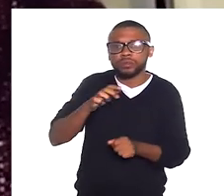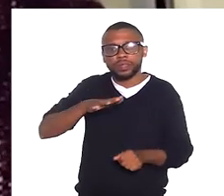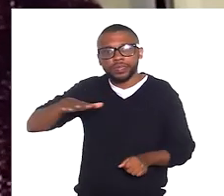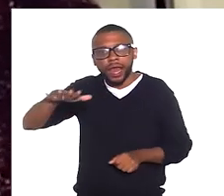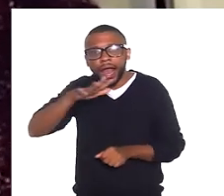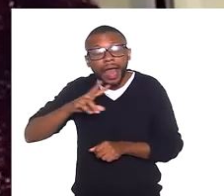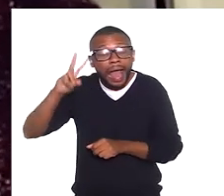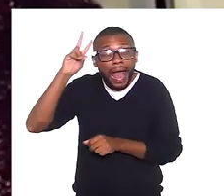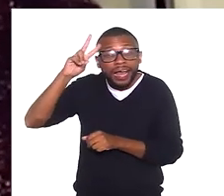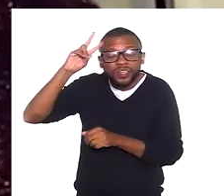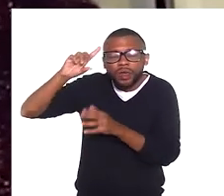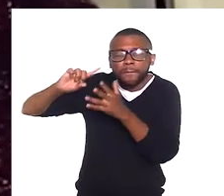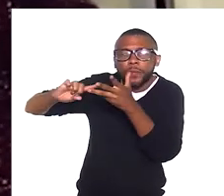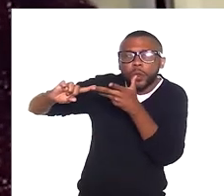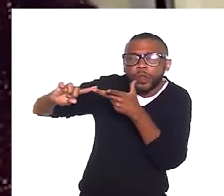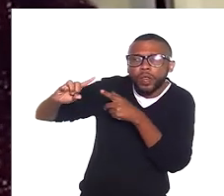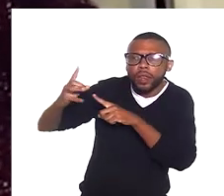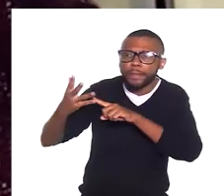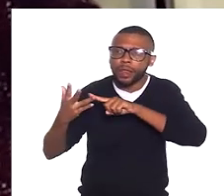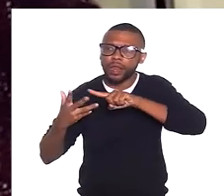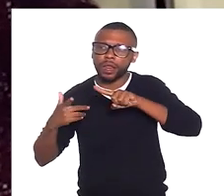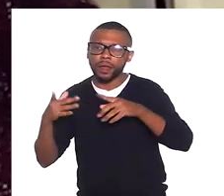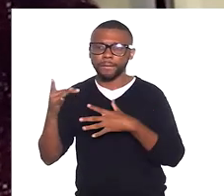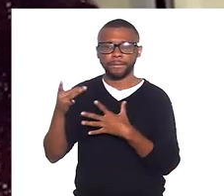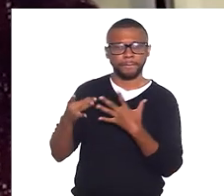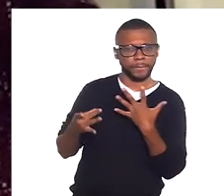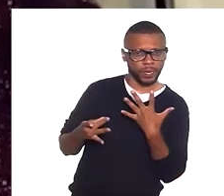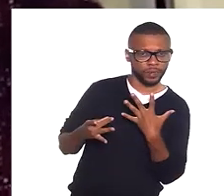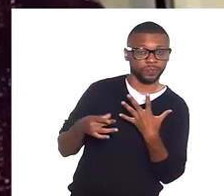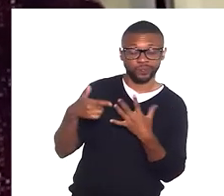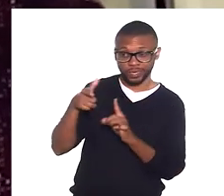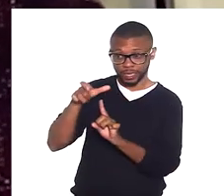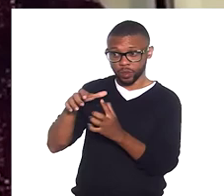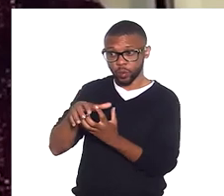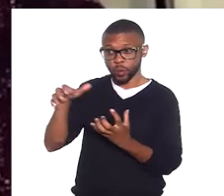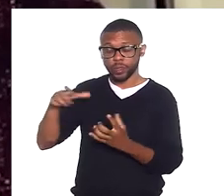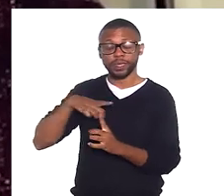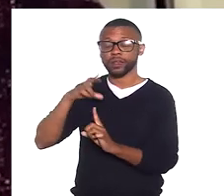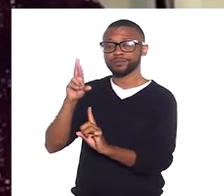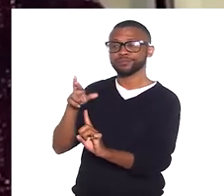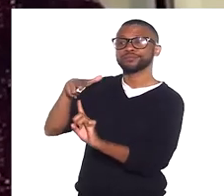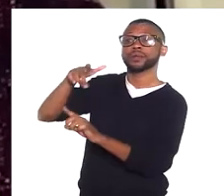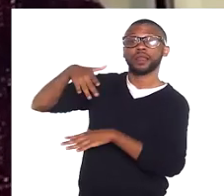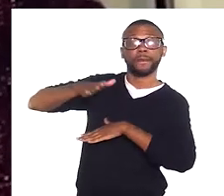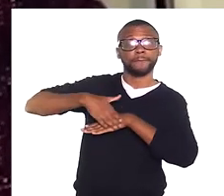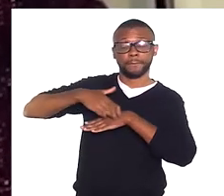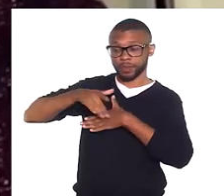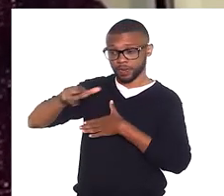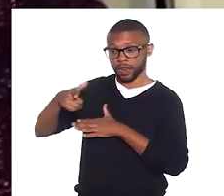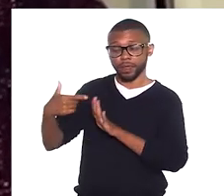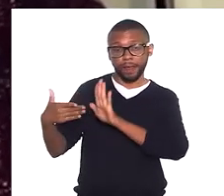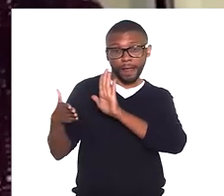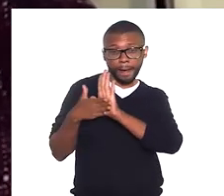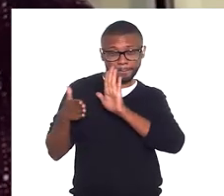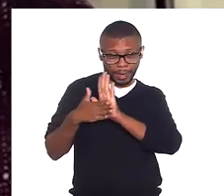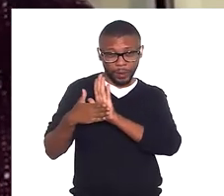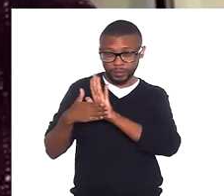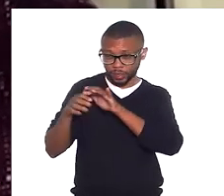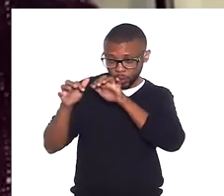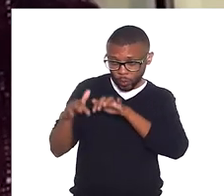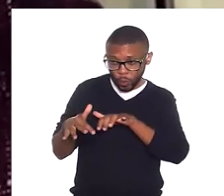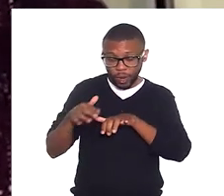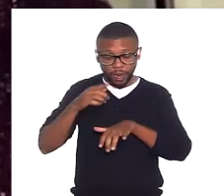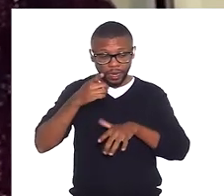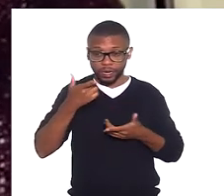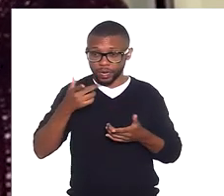conhecia tudo na região, inclusive todas as histórias. Eu não lembro o nome dele, era um senhor, e ele virou o nosso pauteiro. Ele